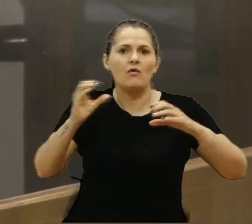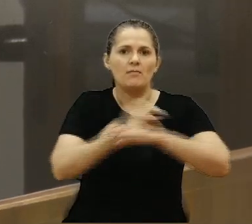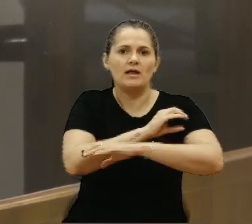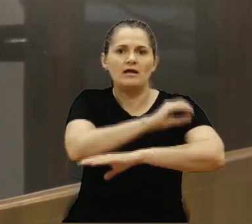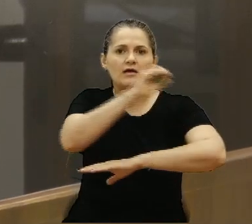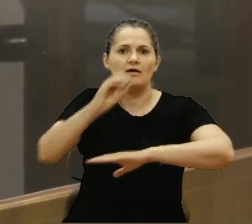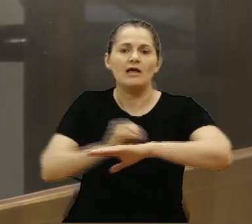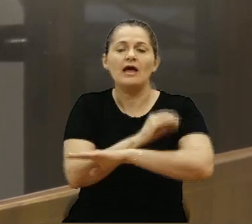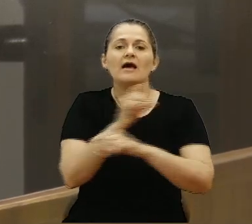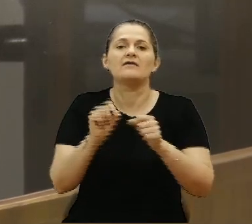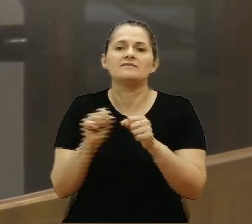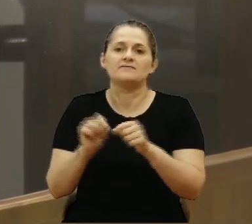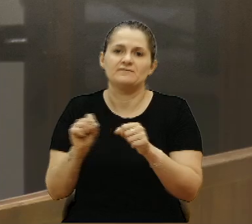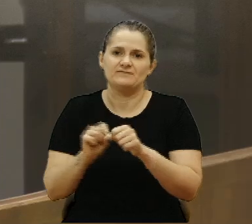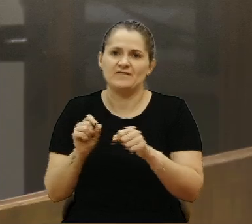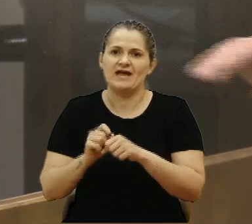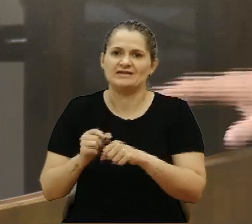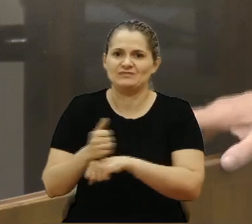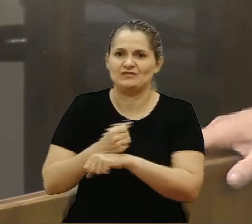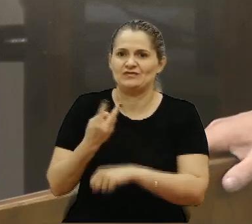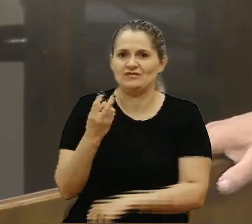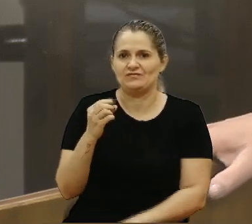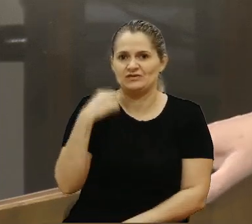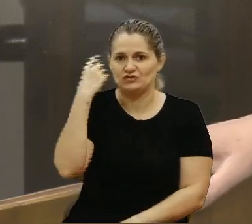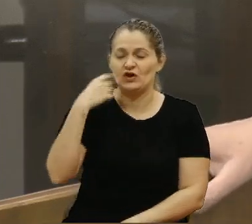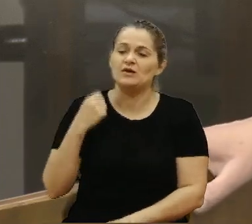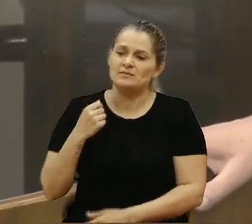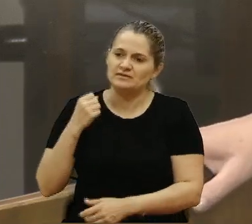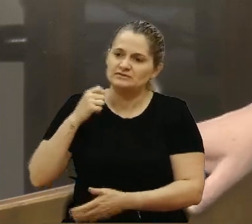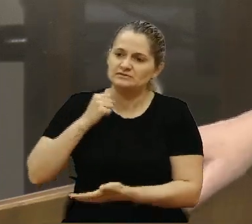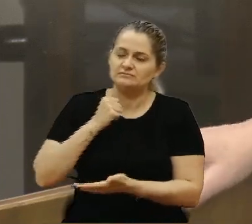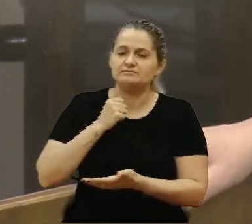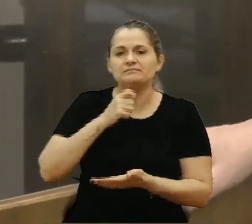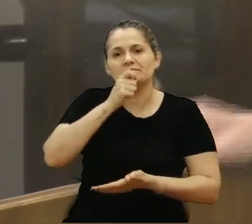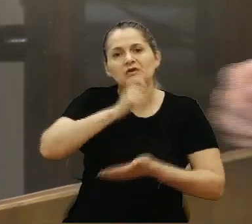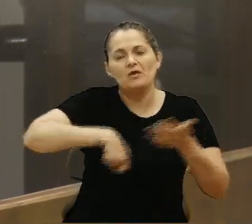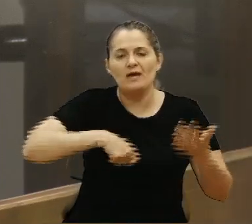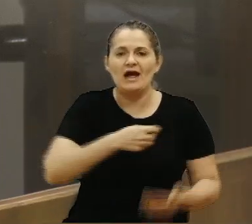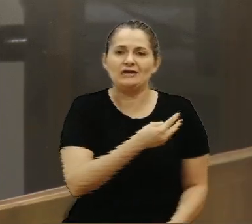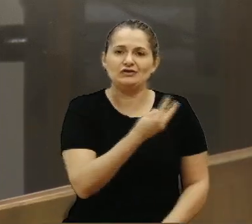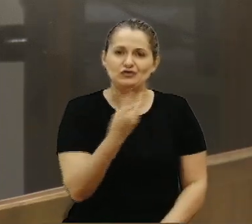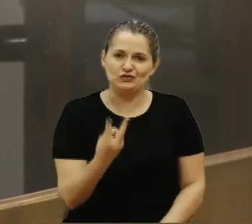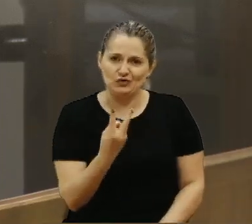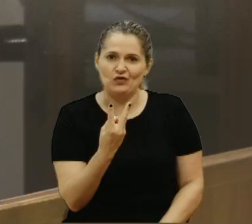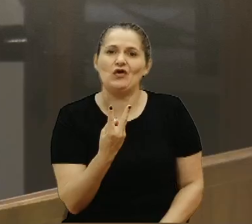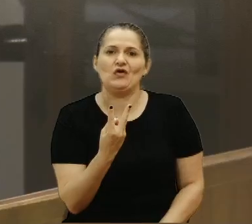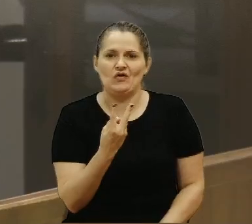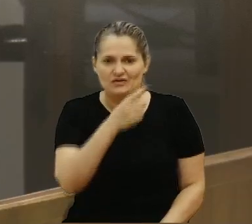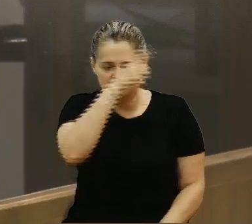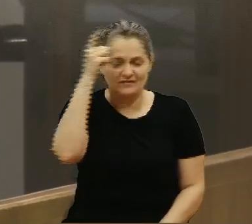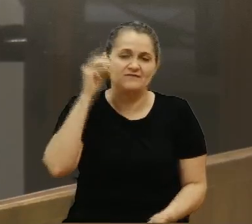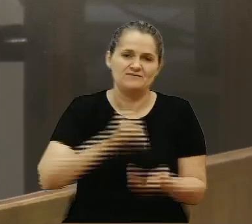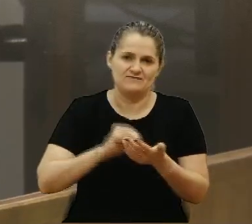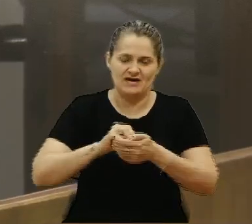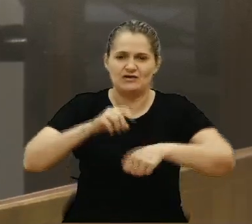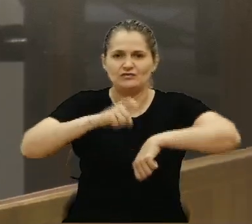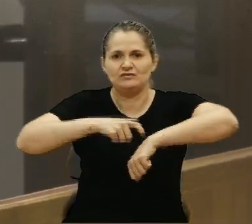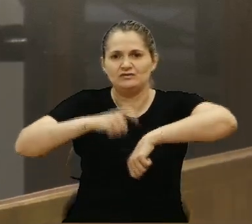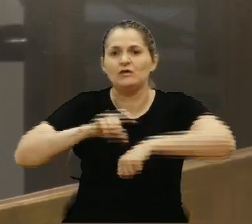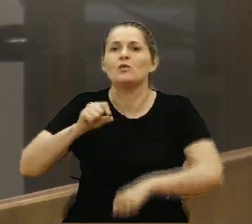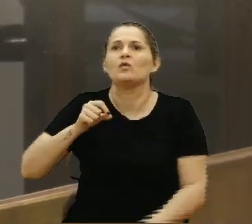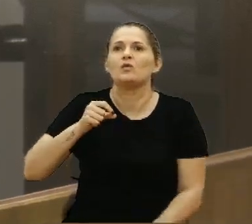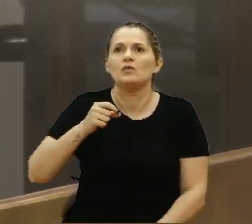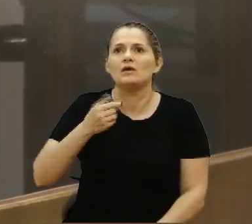20 horas com a 409, tem que nomear 2 enfermeiros e ainda falta horário. Aí a gente... Sabe o que os servidores